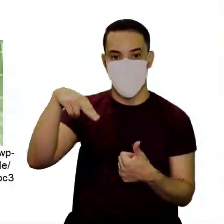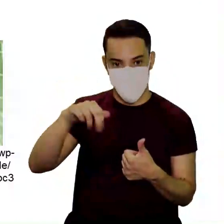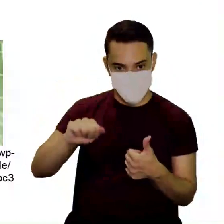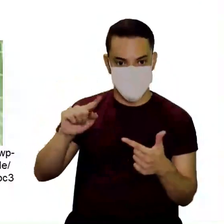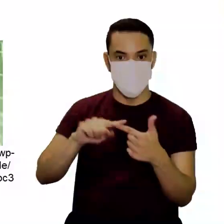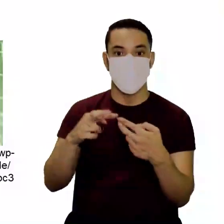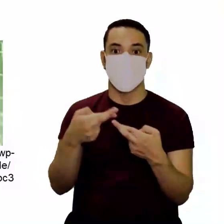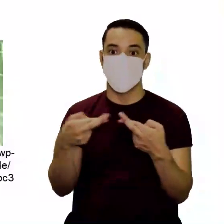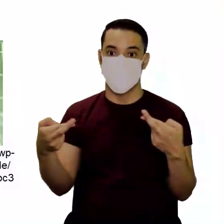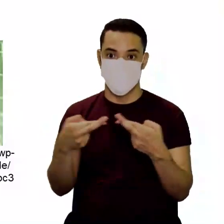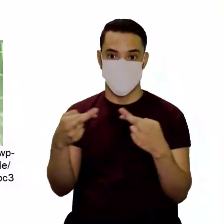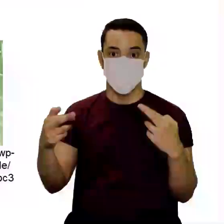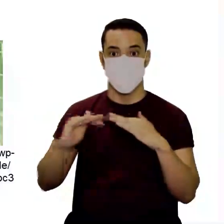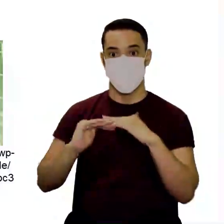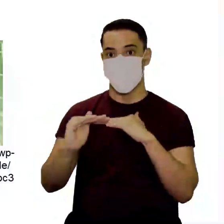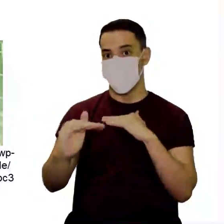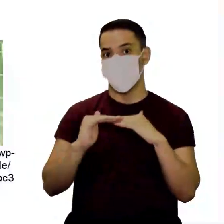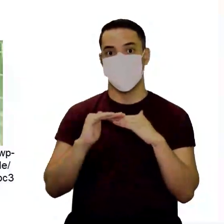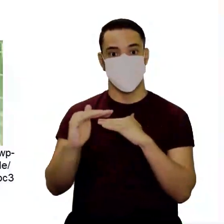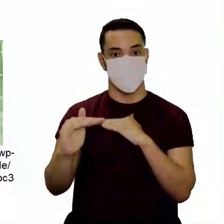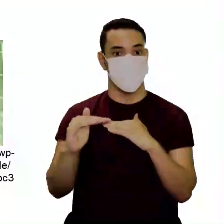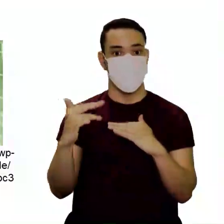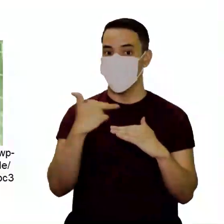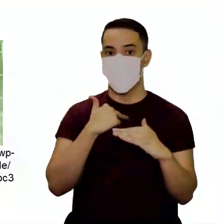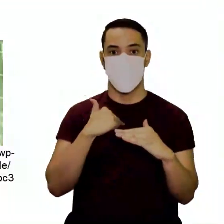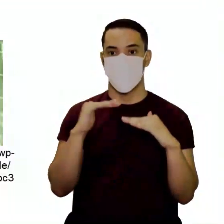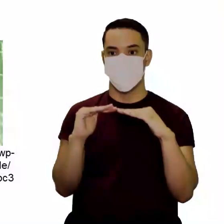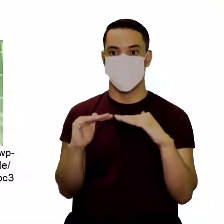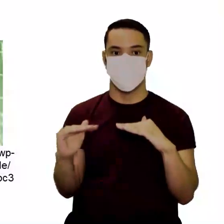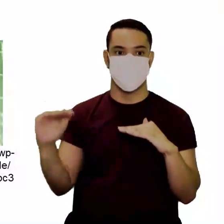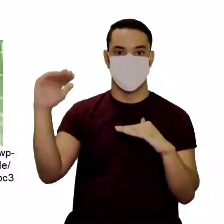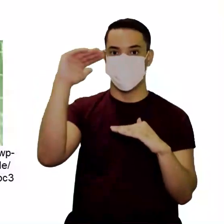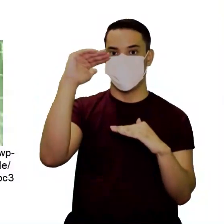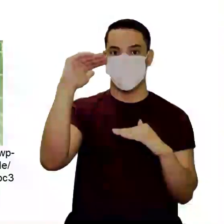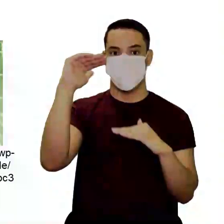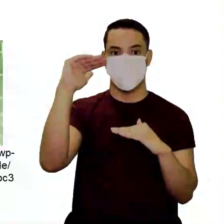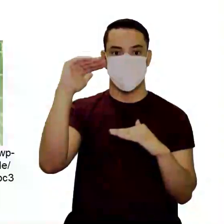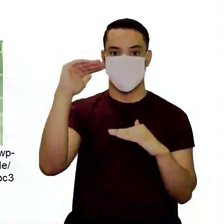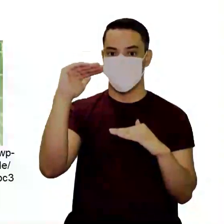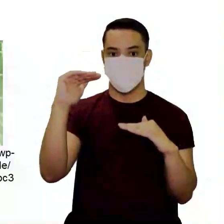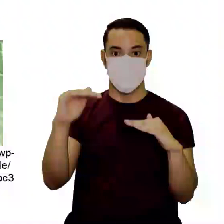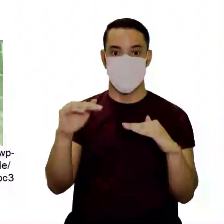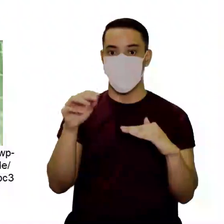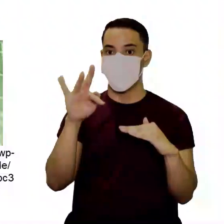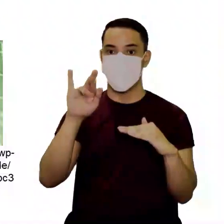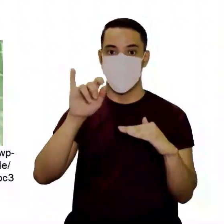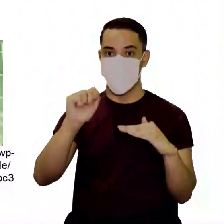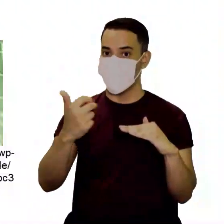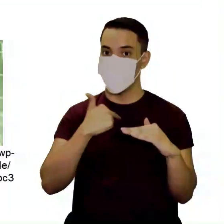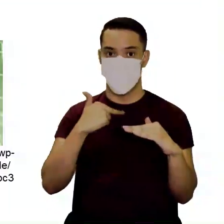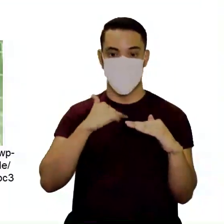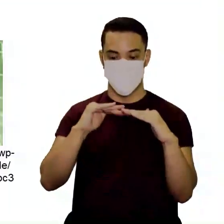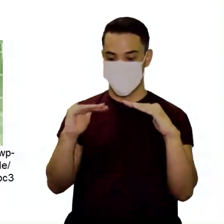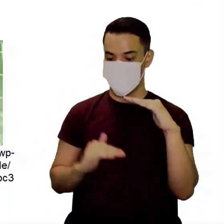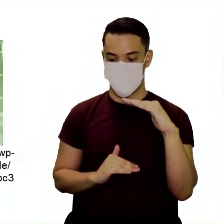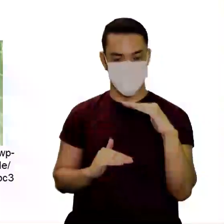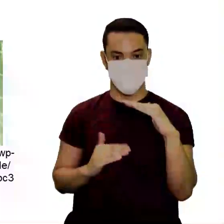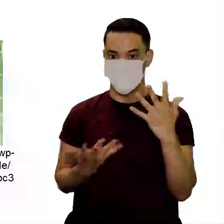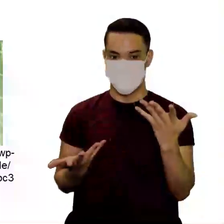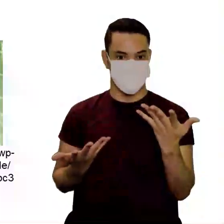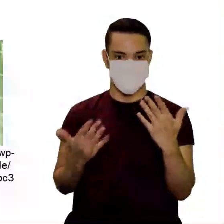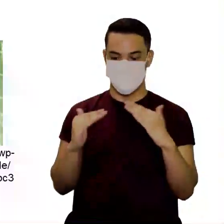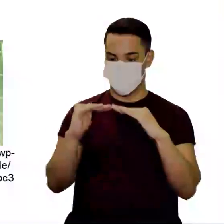resistência média, né? Porque a morna não pode ser baixa, a fria também não pode ser média, né? Ela tem que ser a menor possível, a baixa,